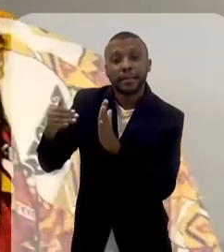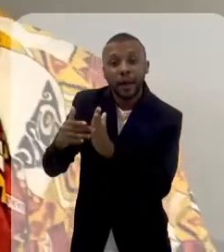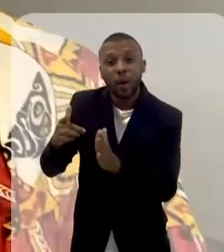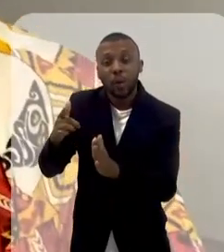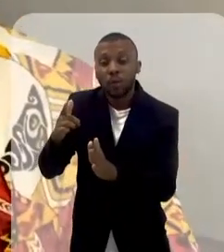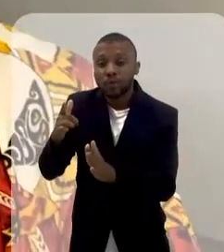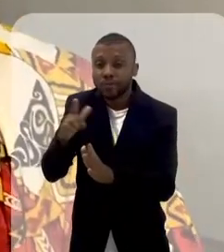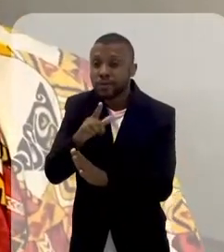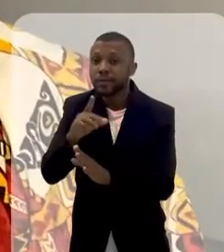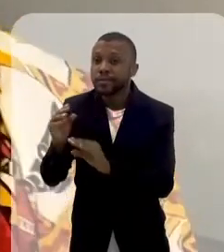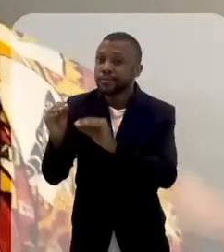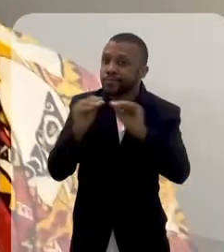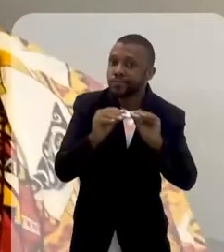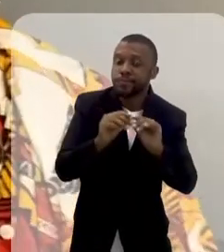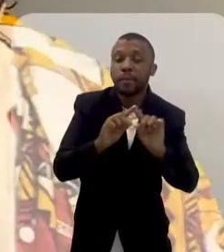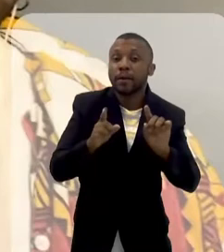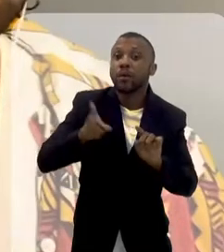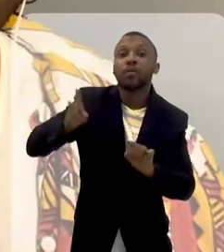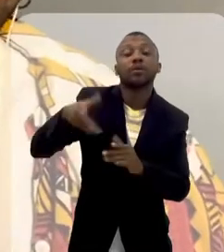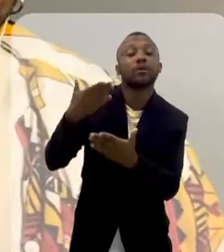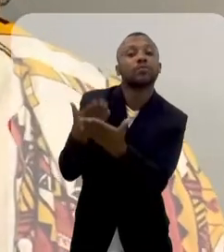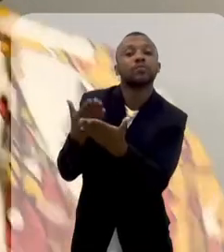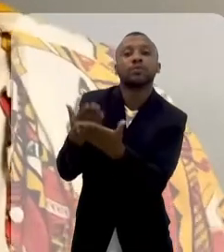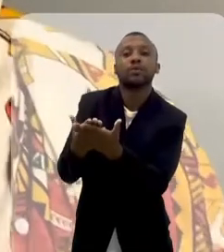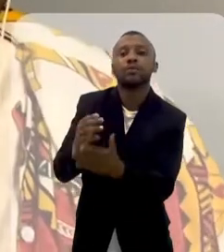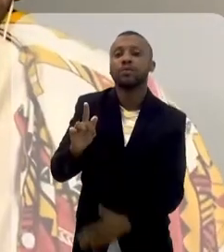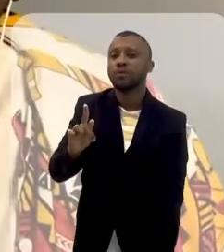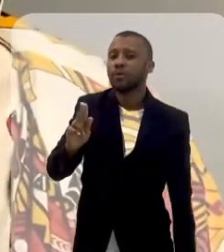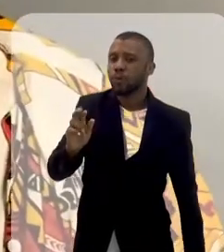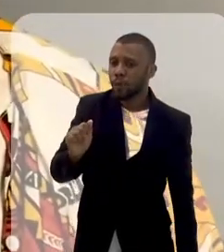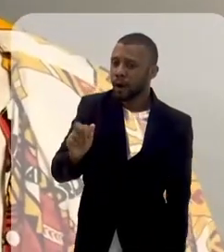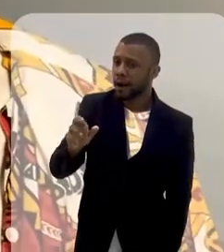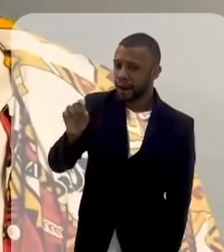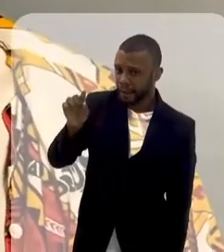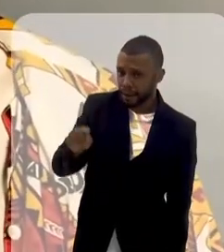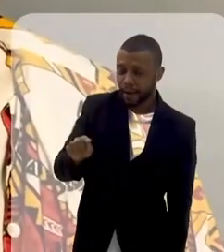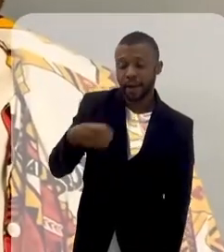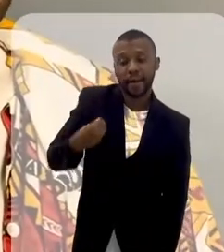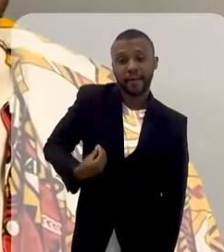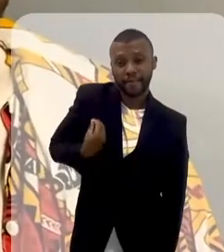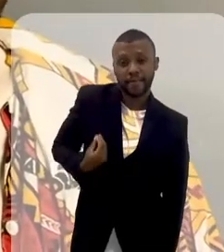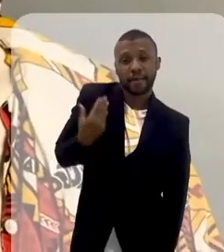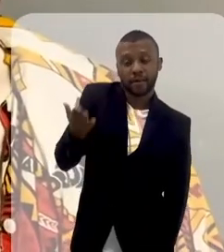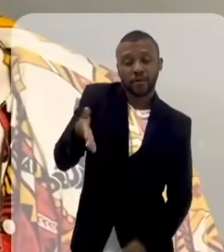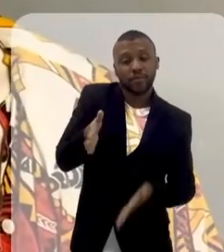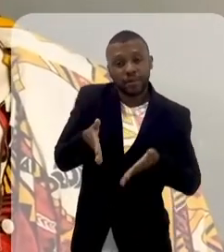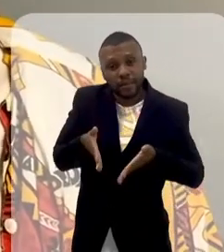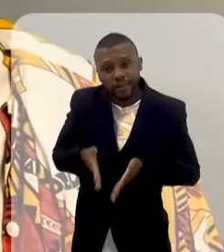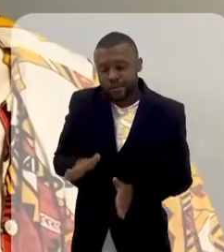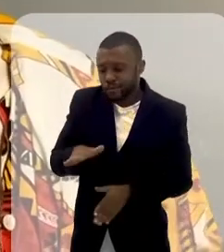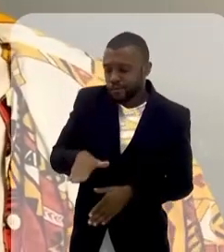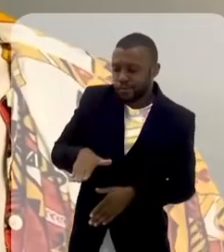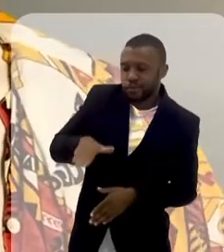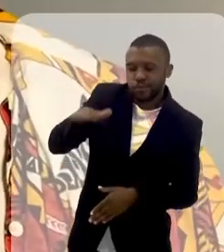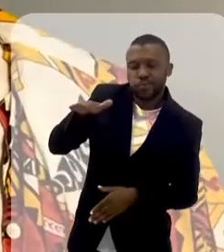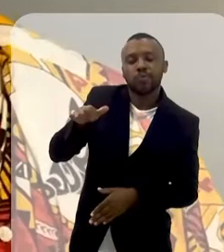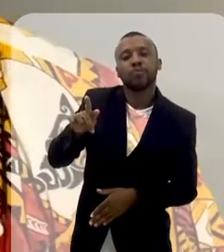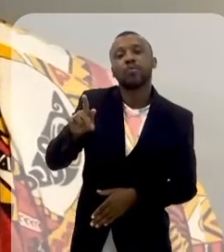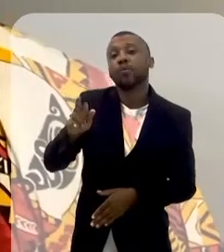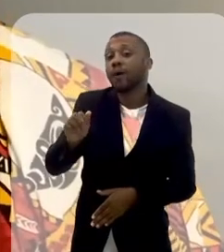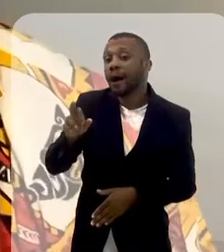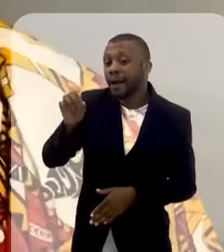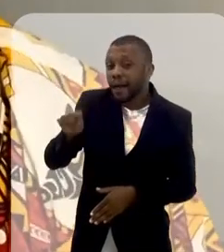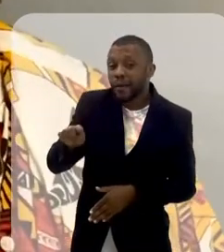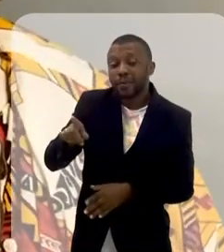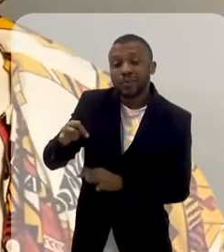até eu ir embora, assim. Só que eu continuei estudando no Guará e vivendo no Guará, né? Então, assim, eu digo que eu sou nascido e criado no